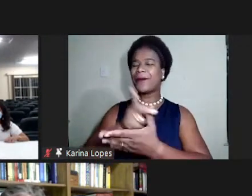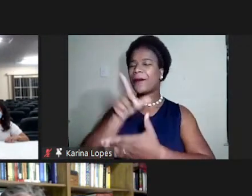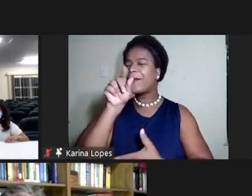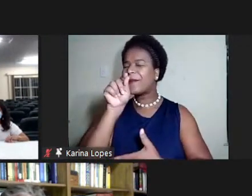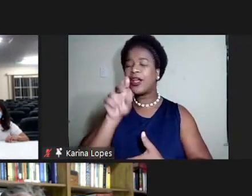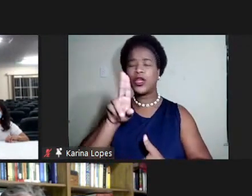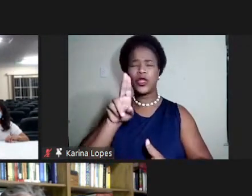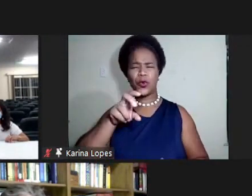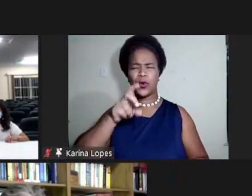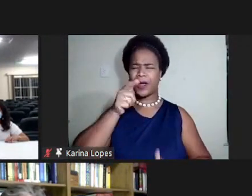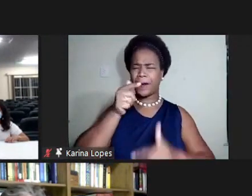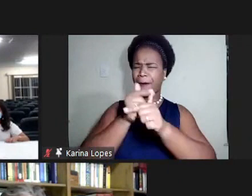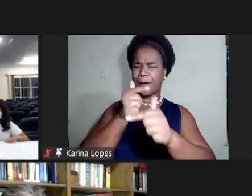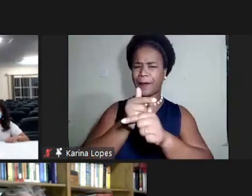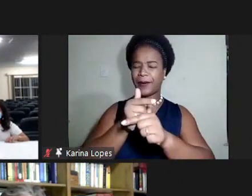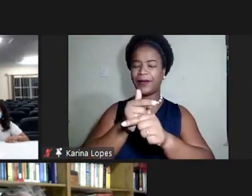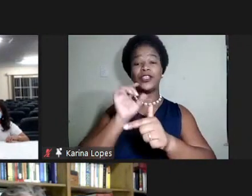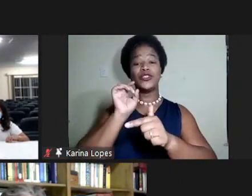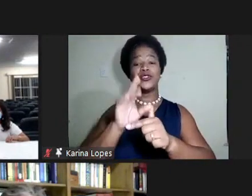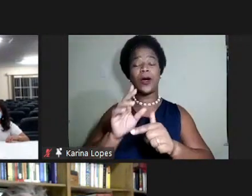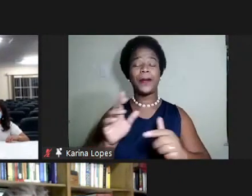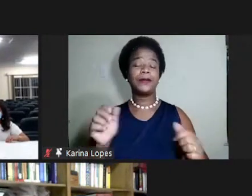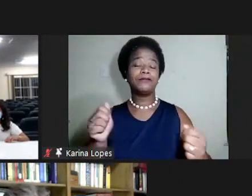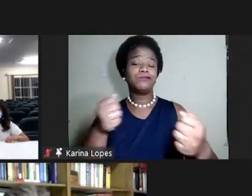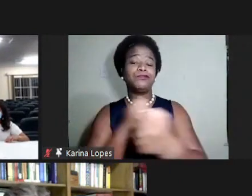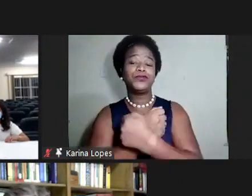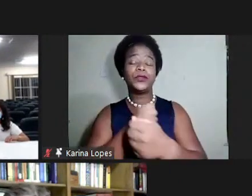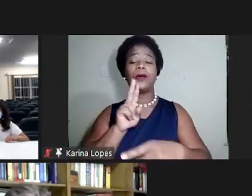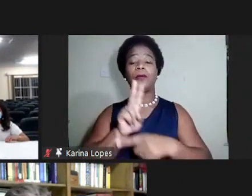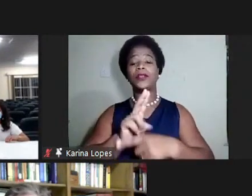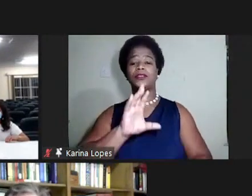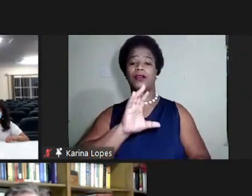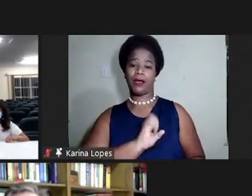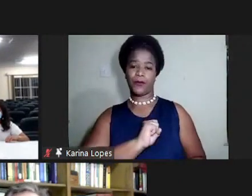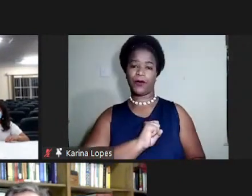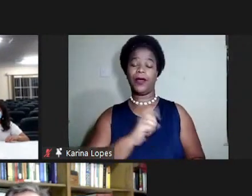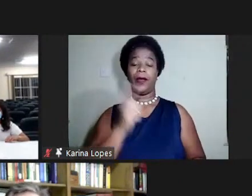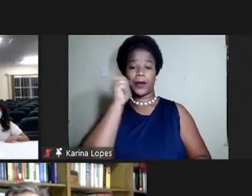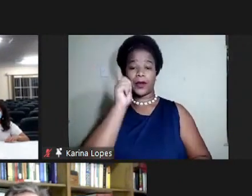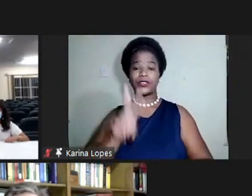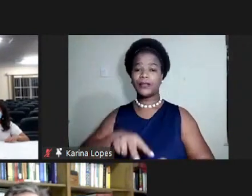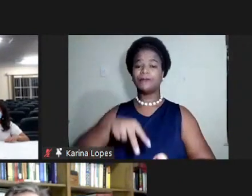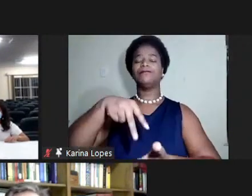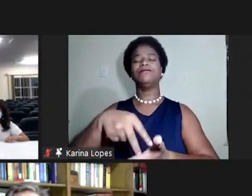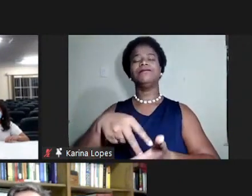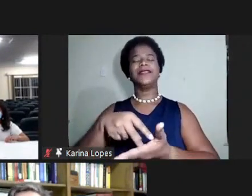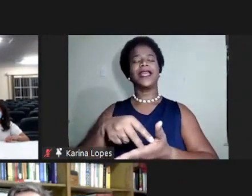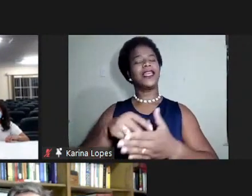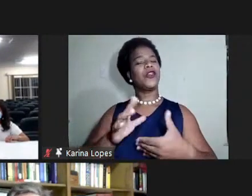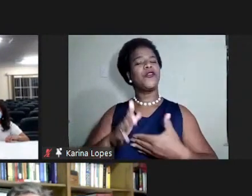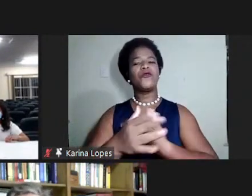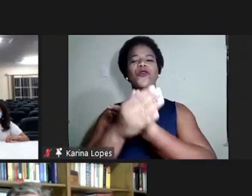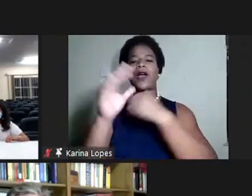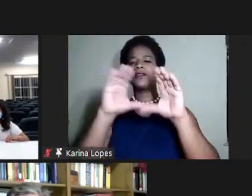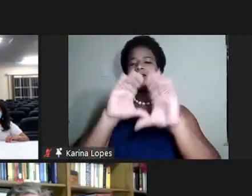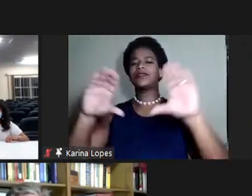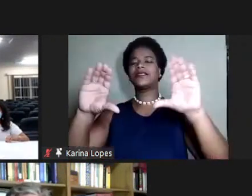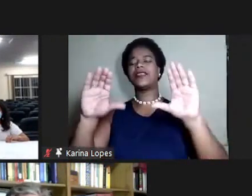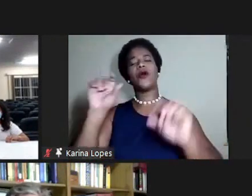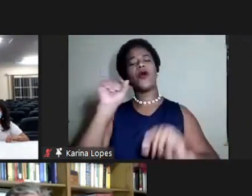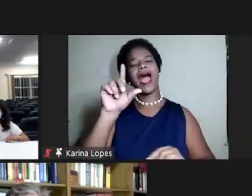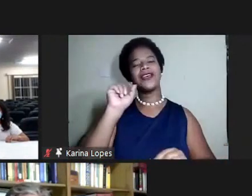as garras do amor, para nos erguer do chão e nos ajudar a planar em céus azuis, misteriosos e tranquilos. Com dor,